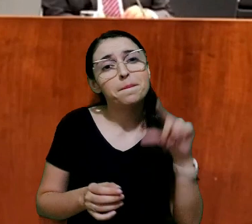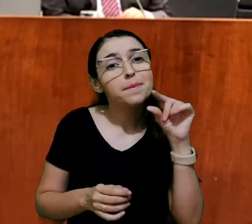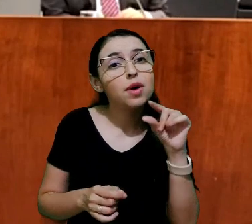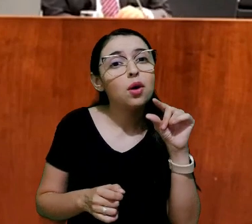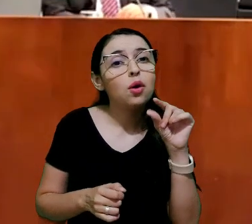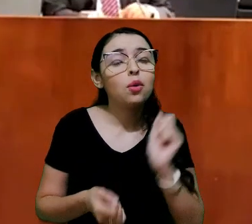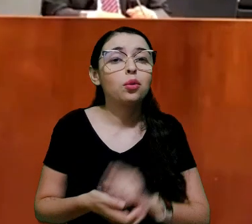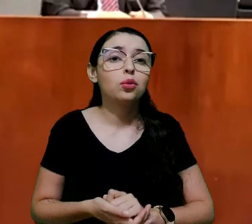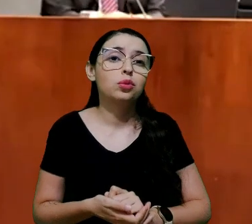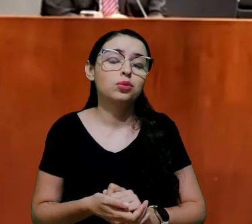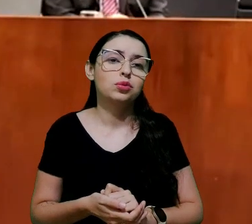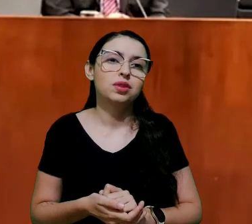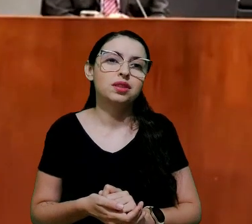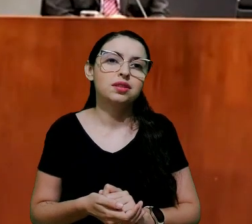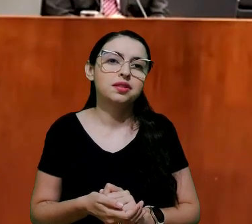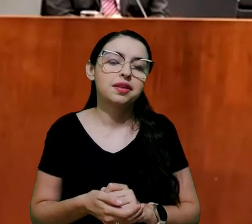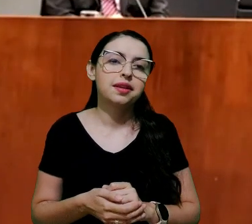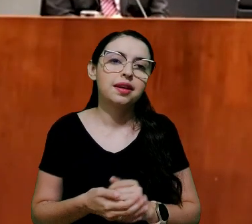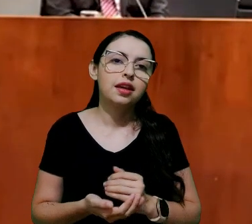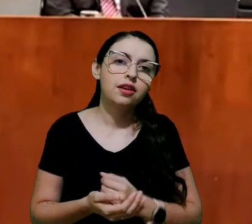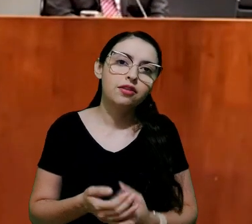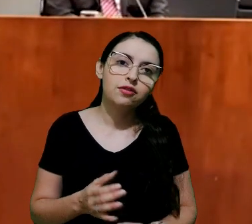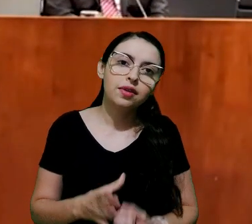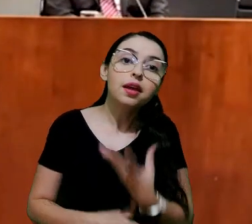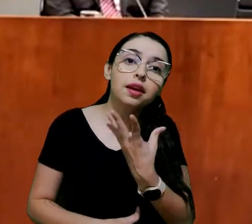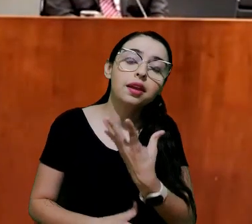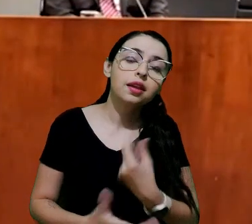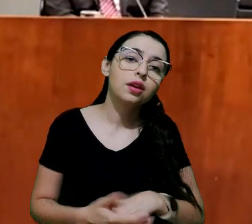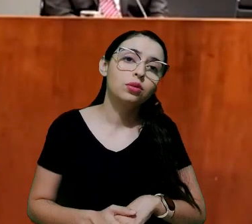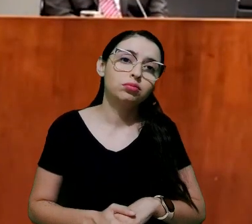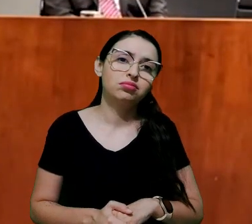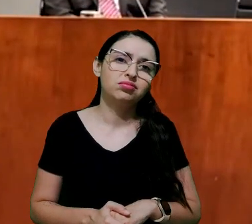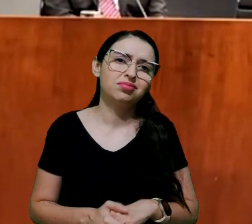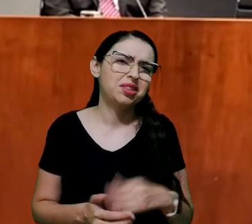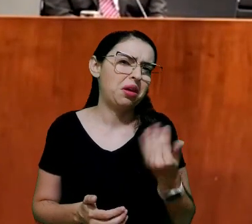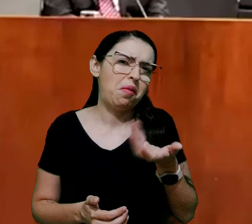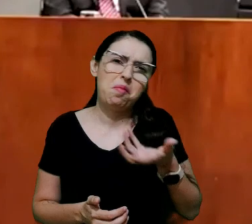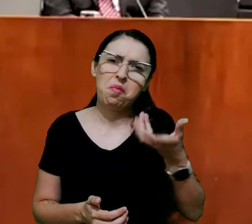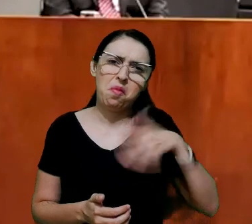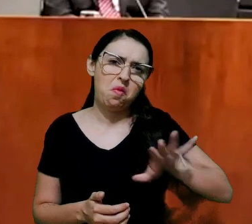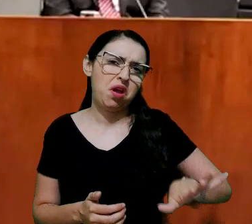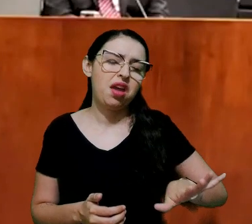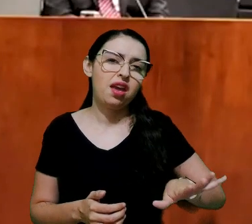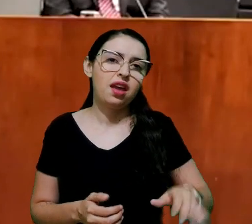desvencilham. E mesmo os que não querem, vivem como se.